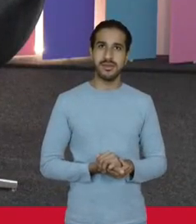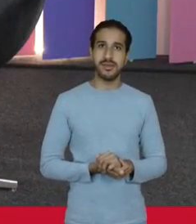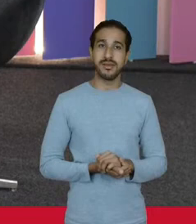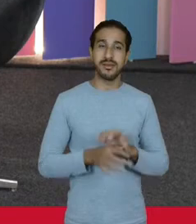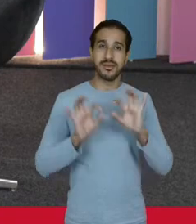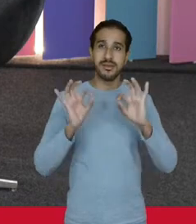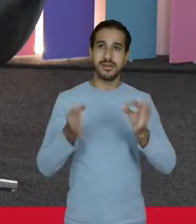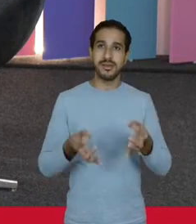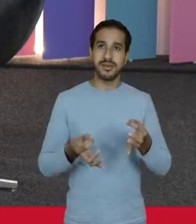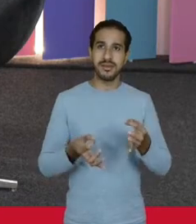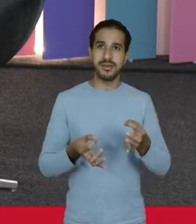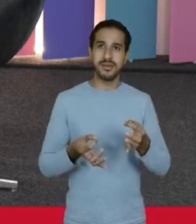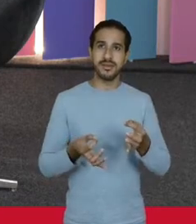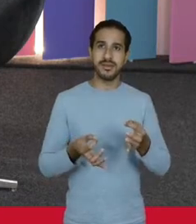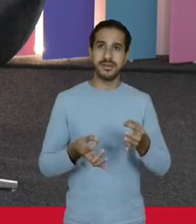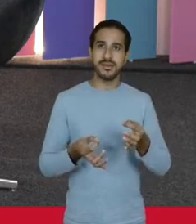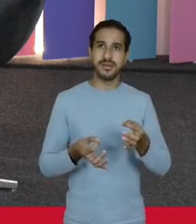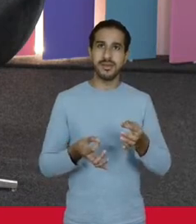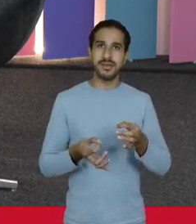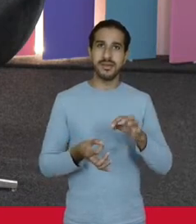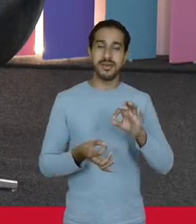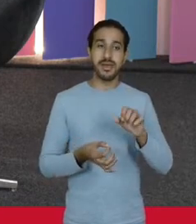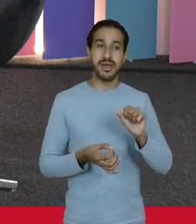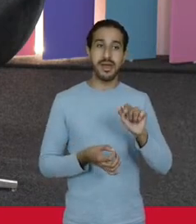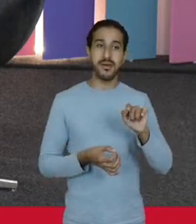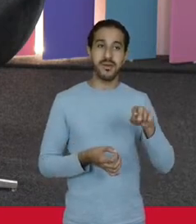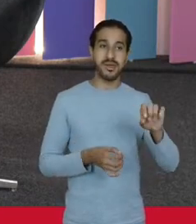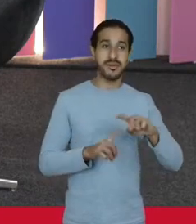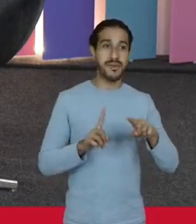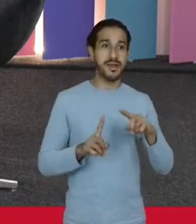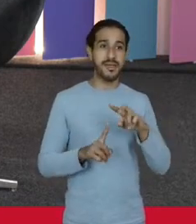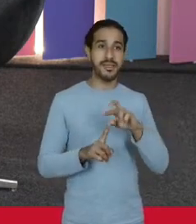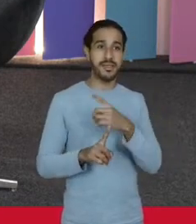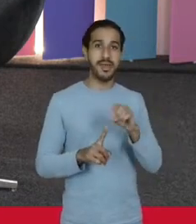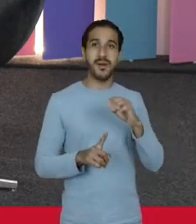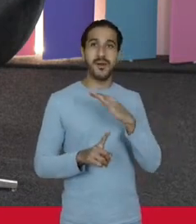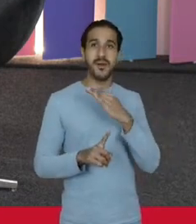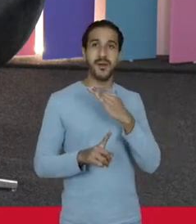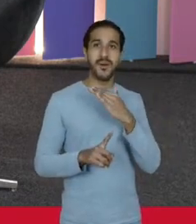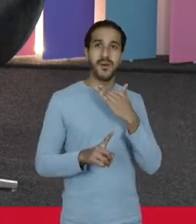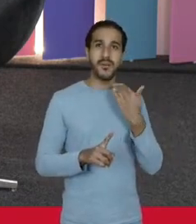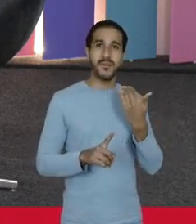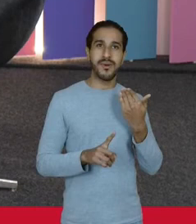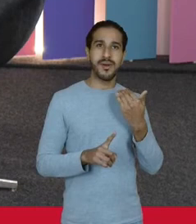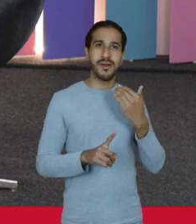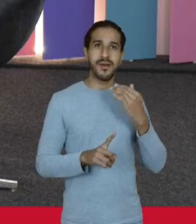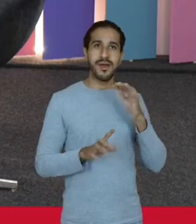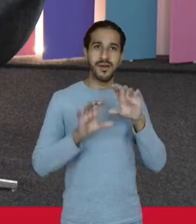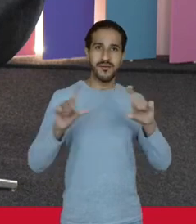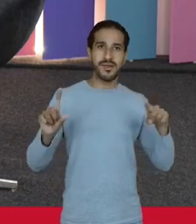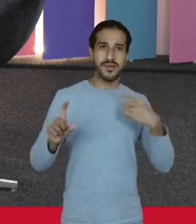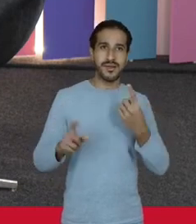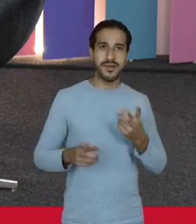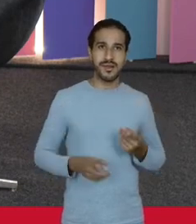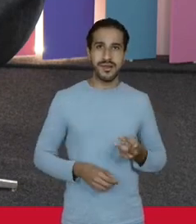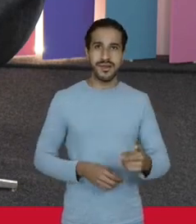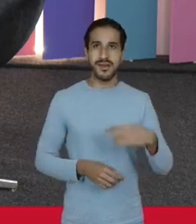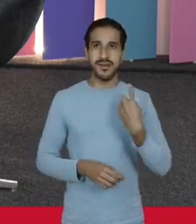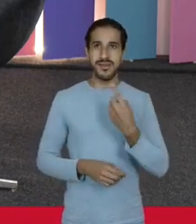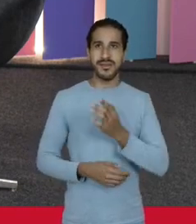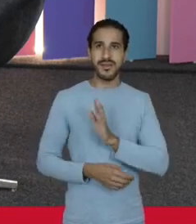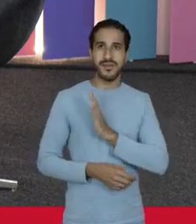É isso aí. Então, é importante. É o agoniza, mas não morre, é uma frase que nós carregaremos para sempre, né, nos